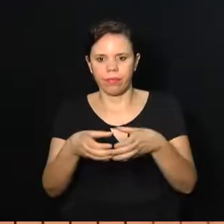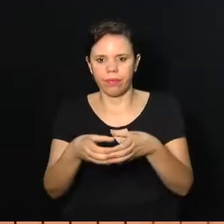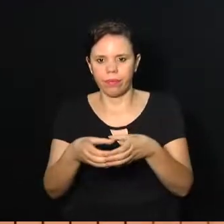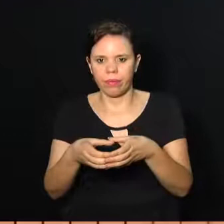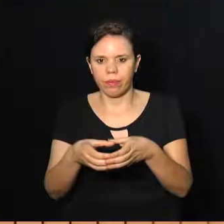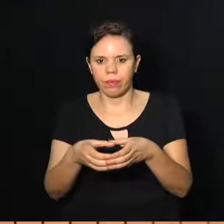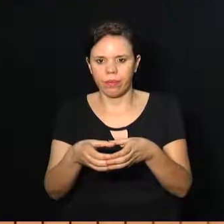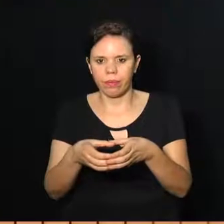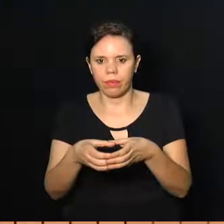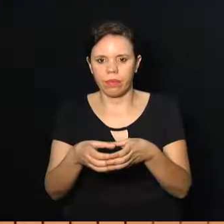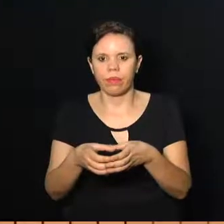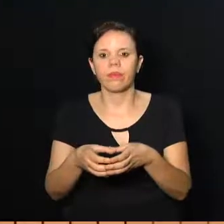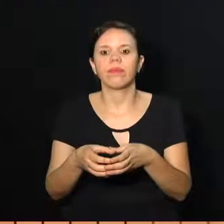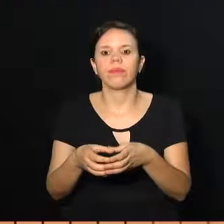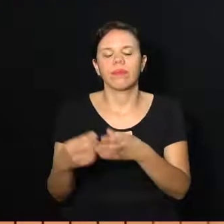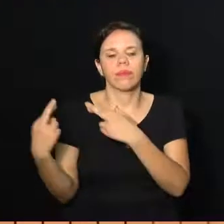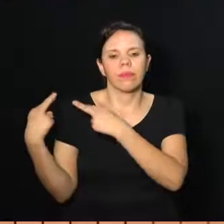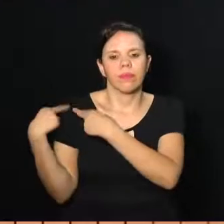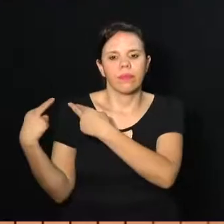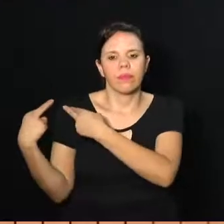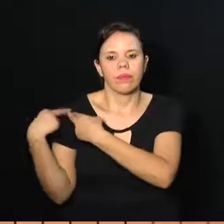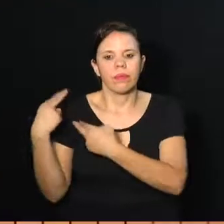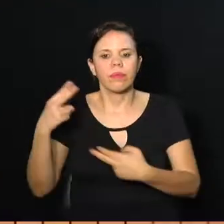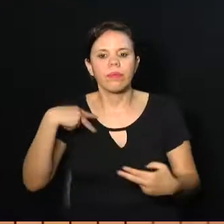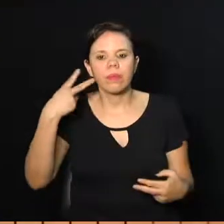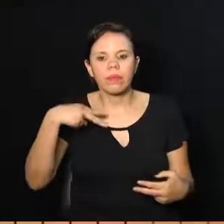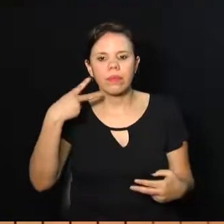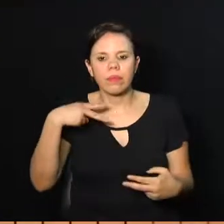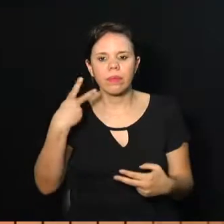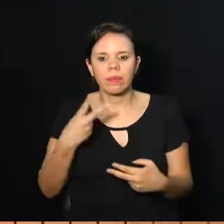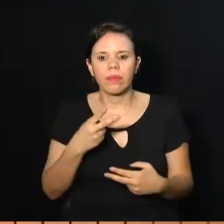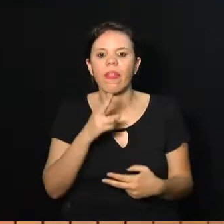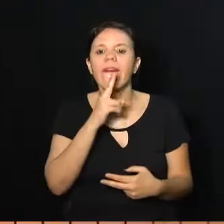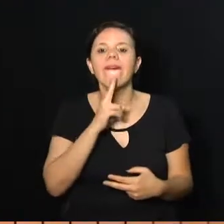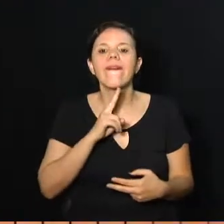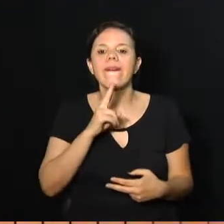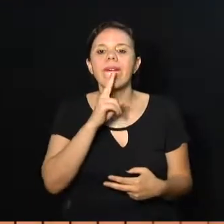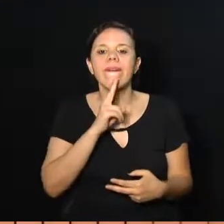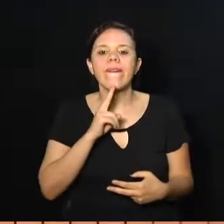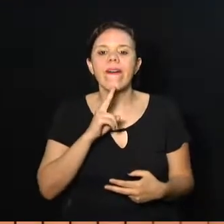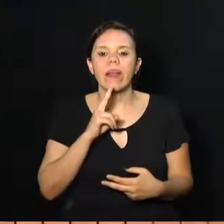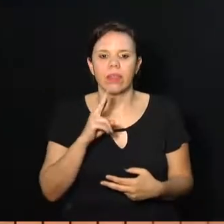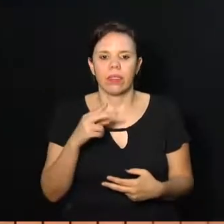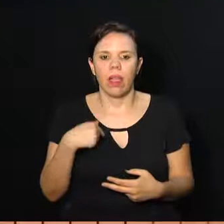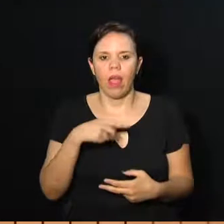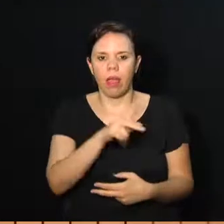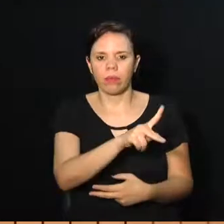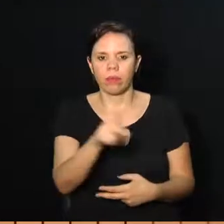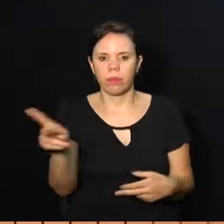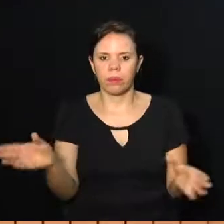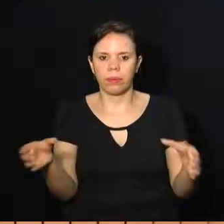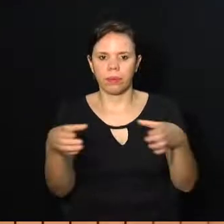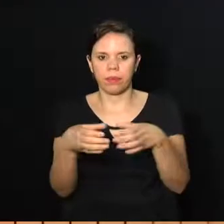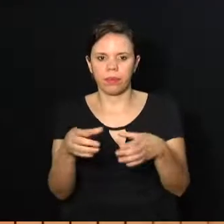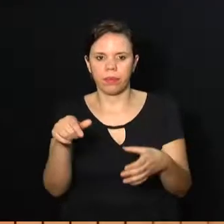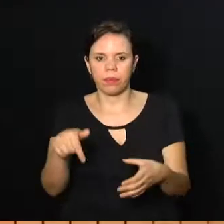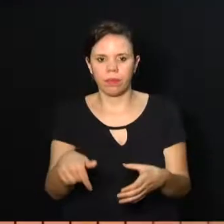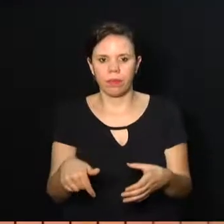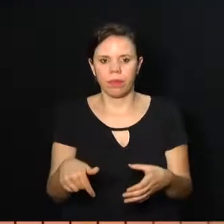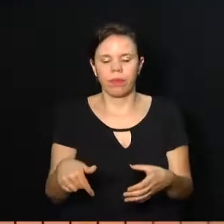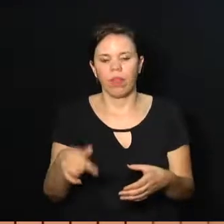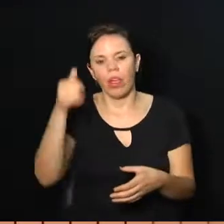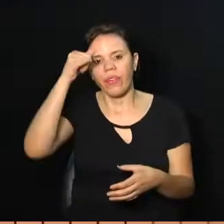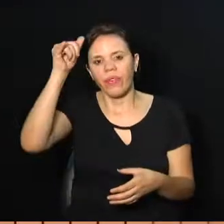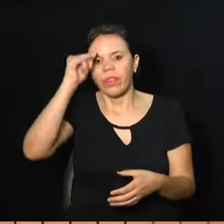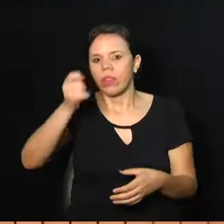será comandada pelo vereador Nelson Osseri, que é o presidente da Comissão de Prevenção